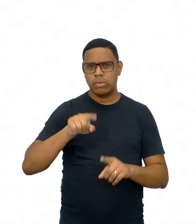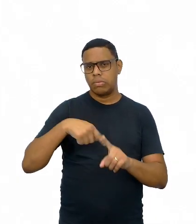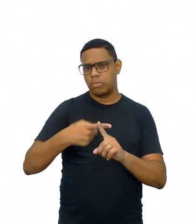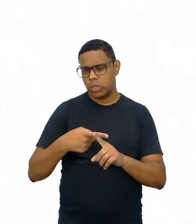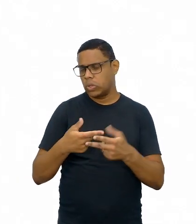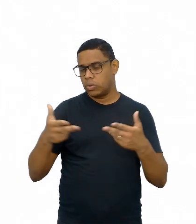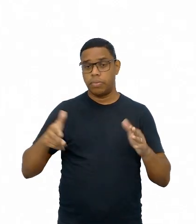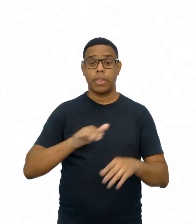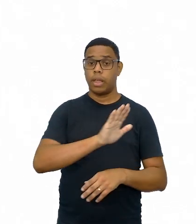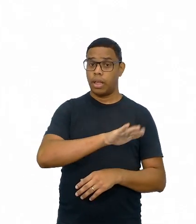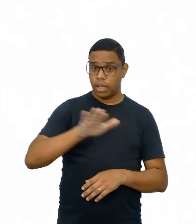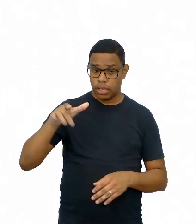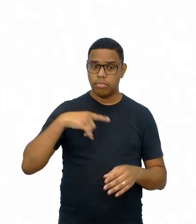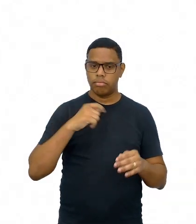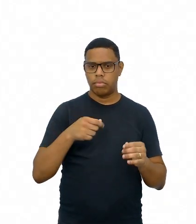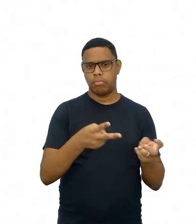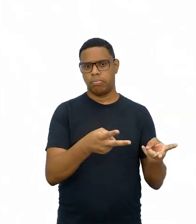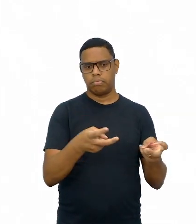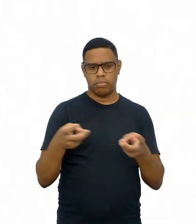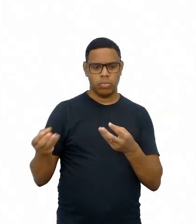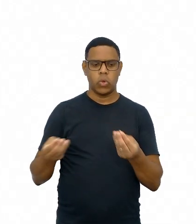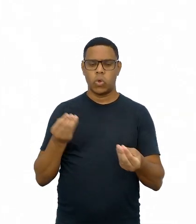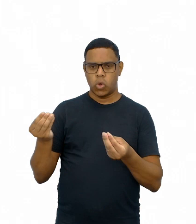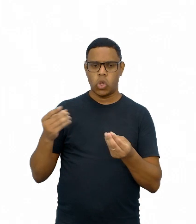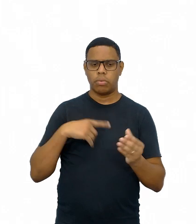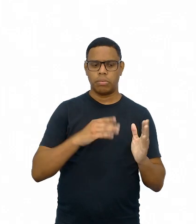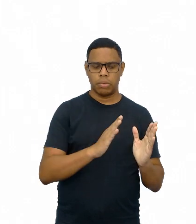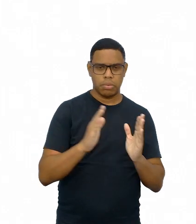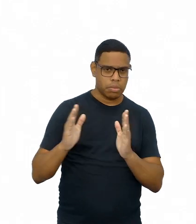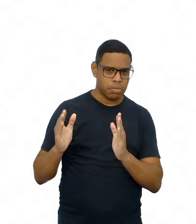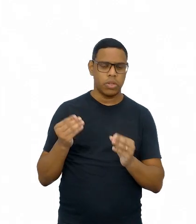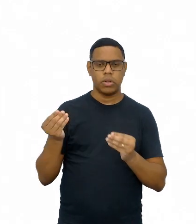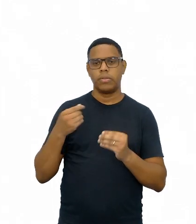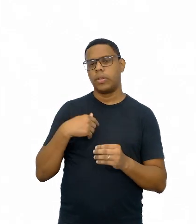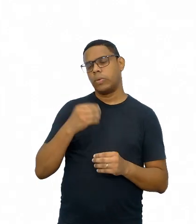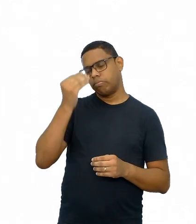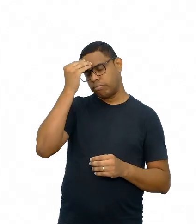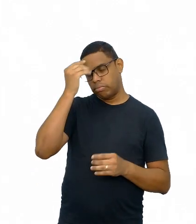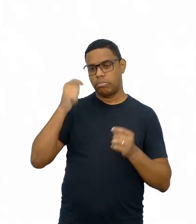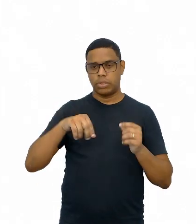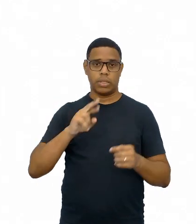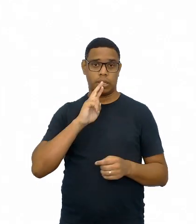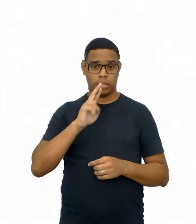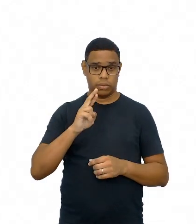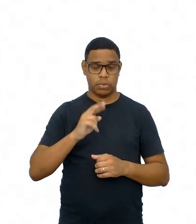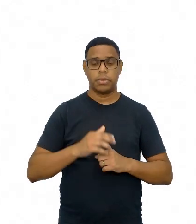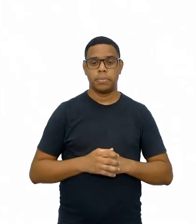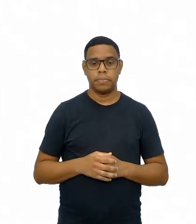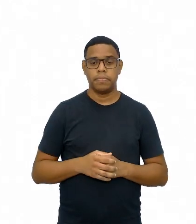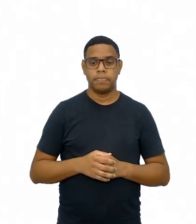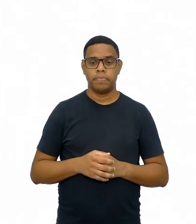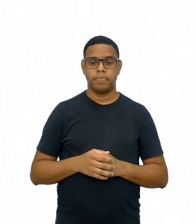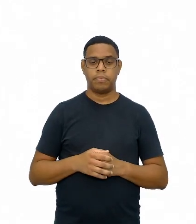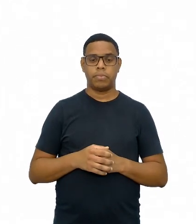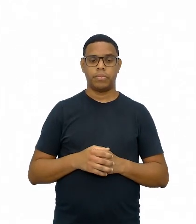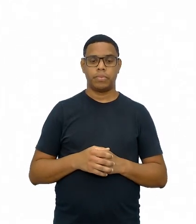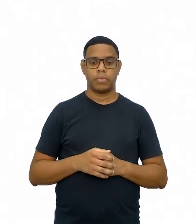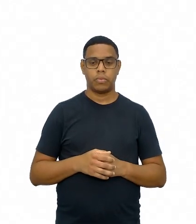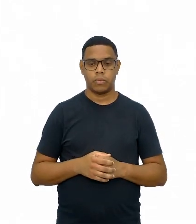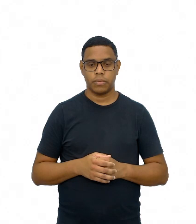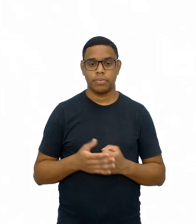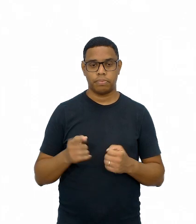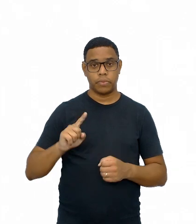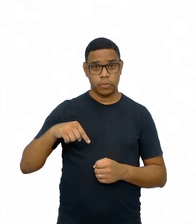aí as crianças vão observando essa sequência e tendo condições de estar realizando, né?